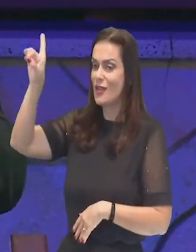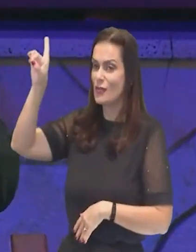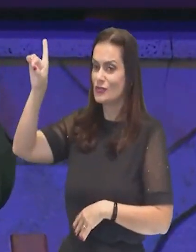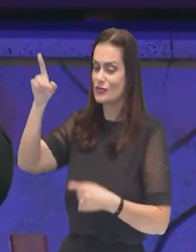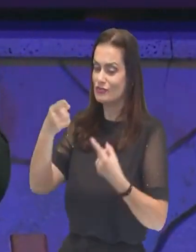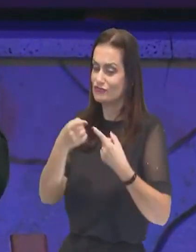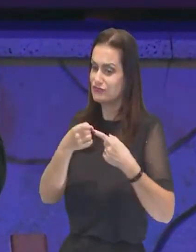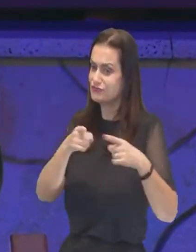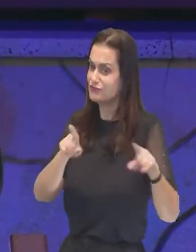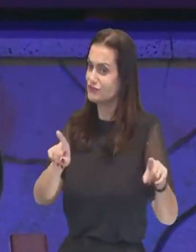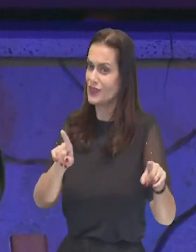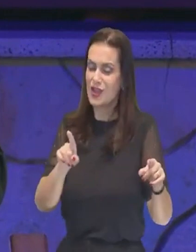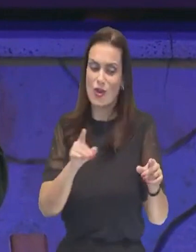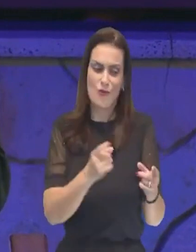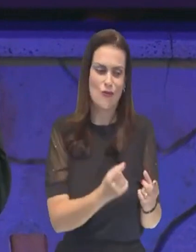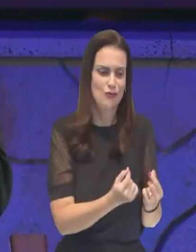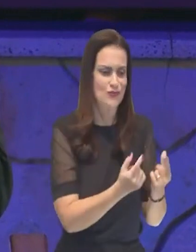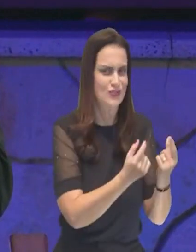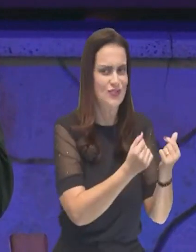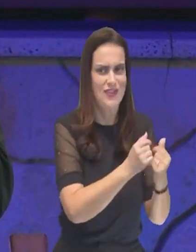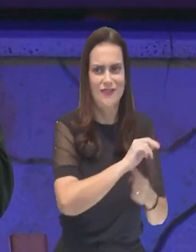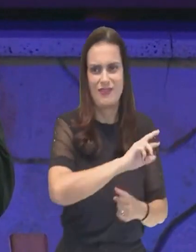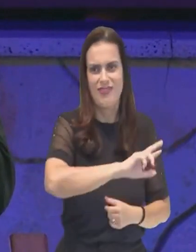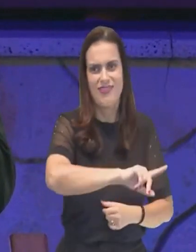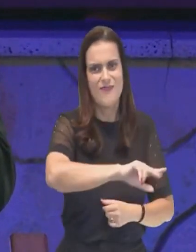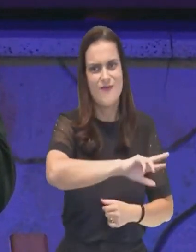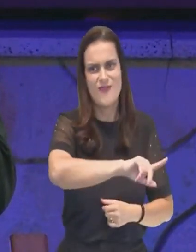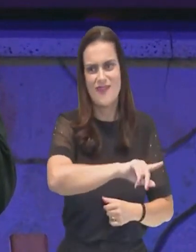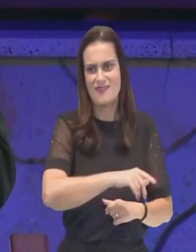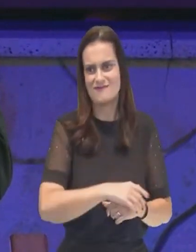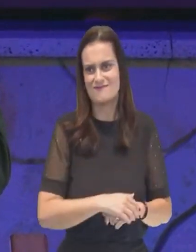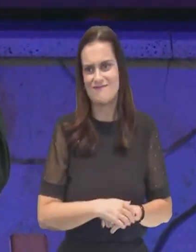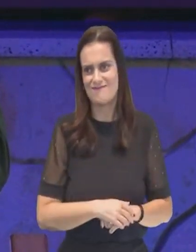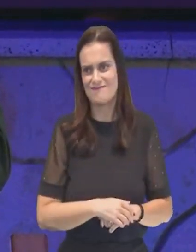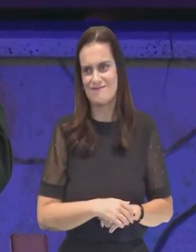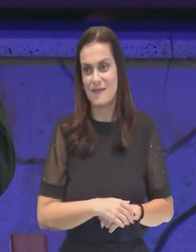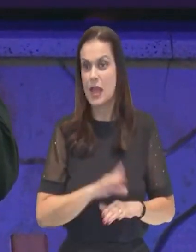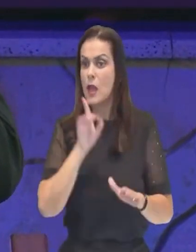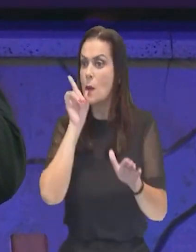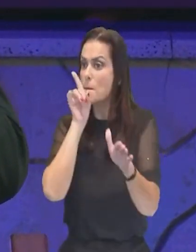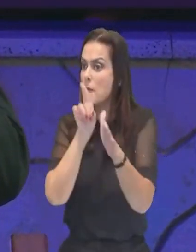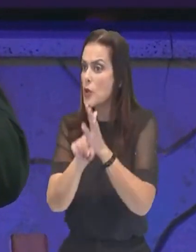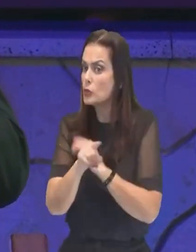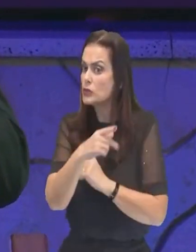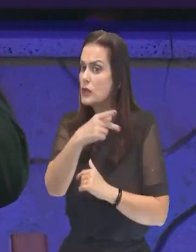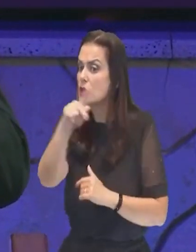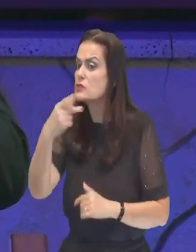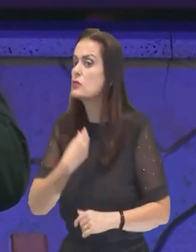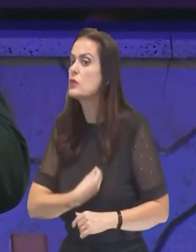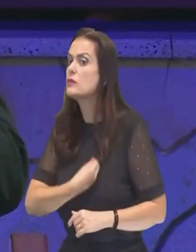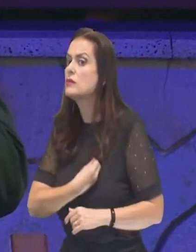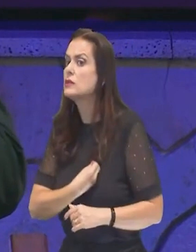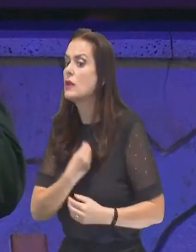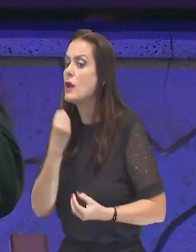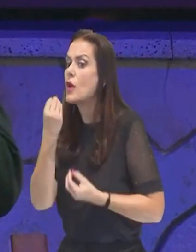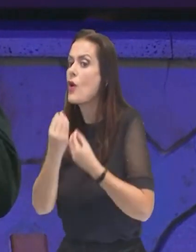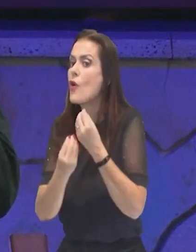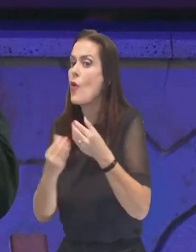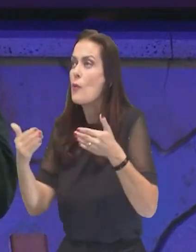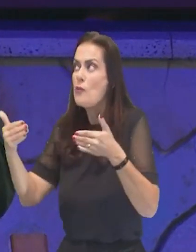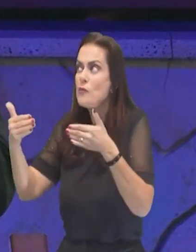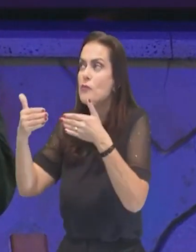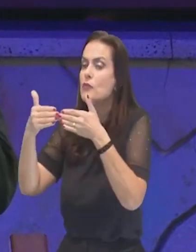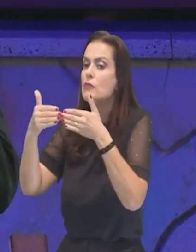tinha absolutamente nada. O que tens preparado, meu querido? Para quem